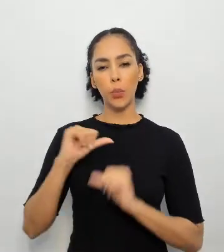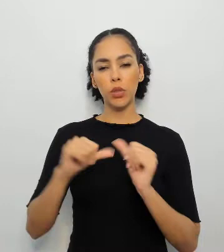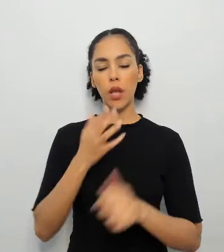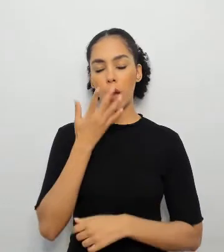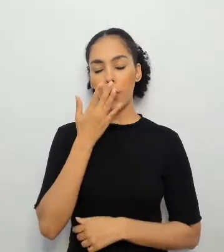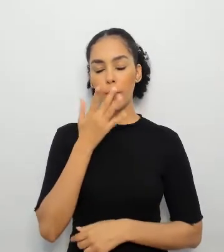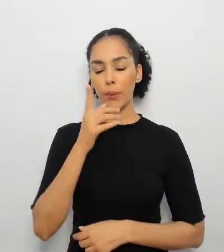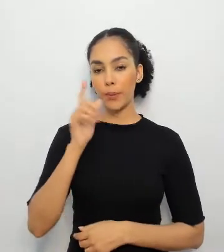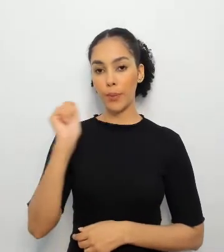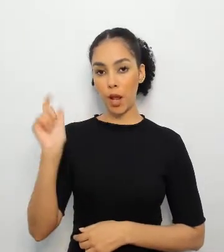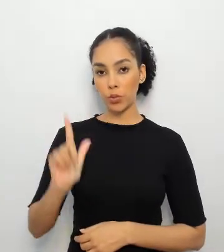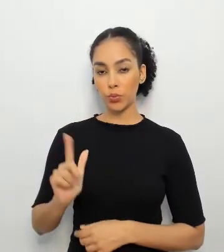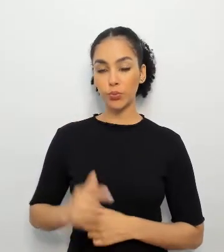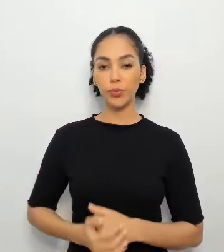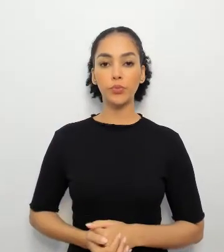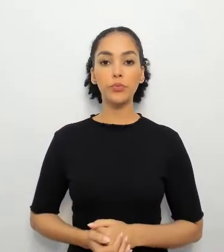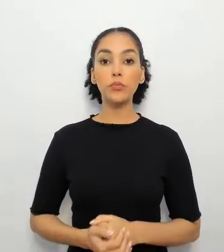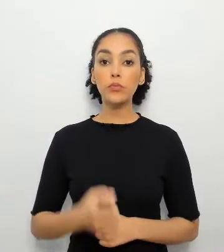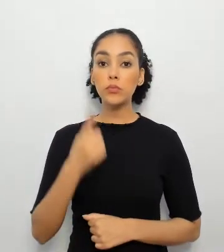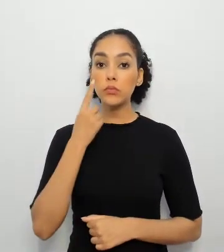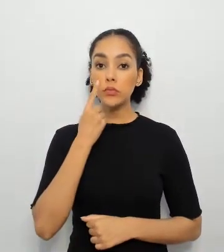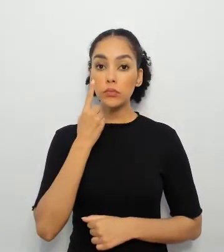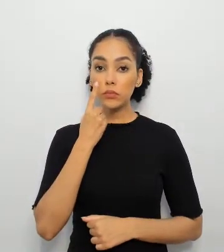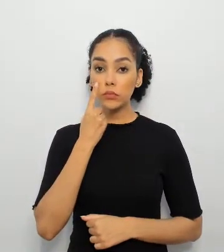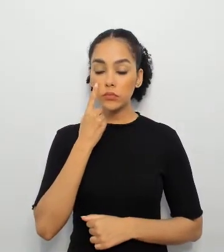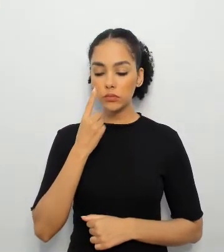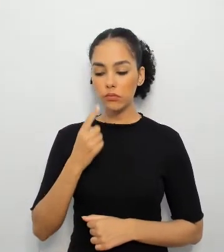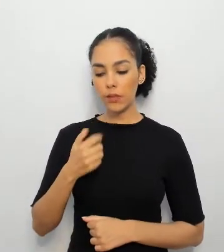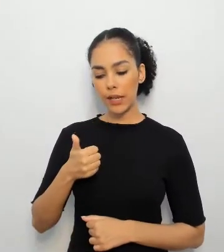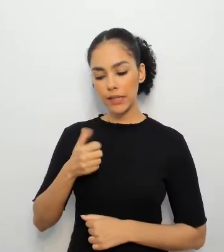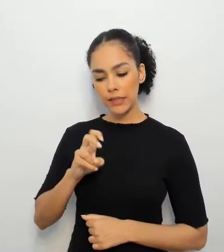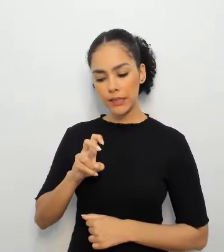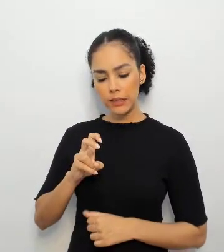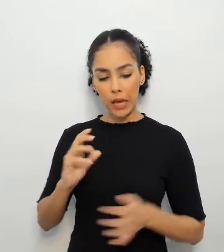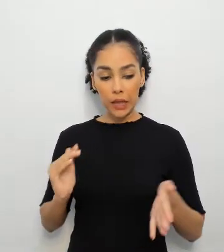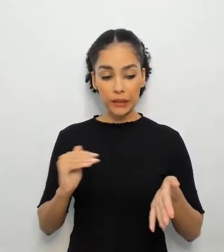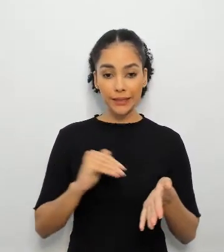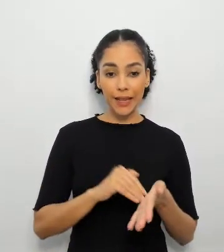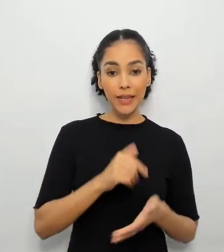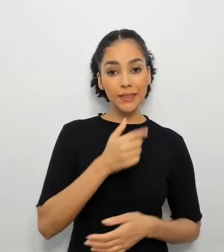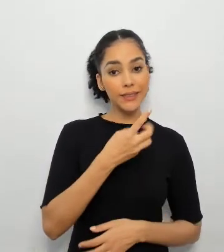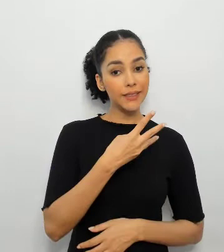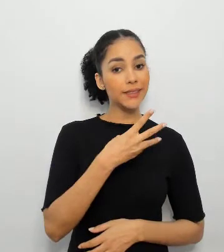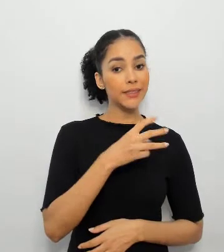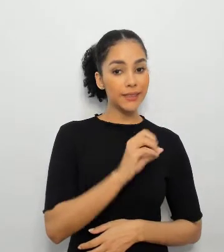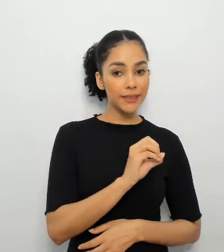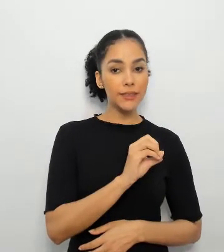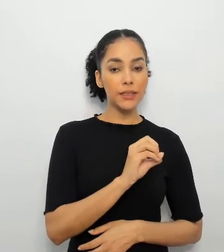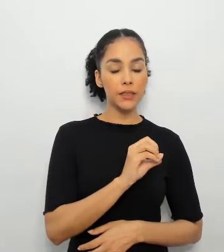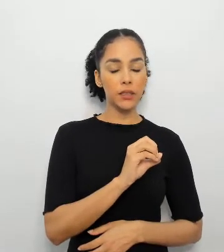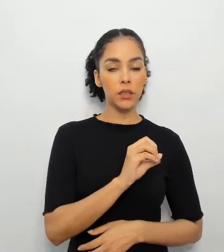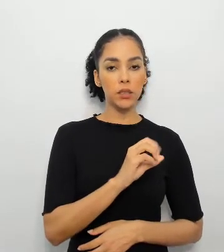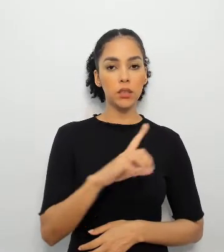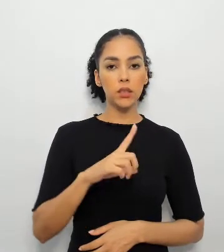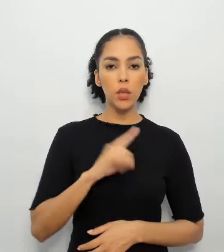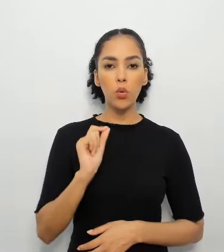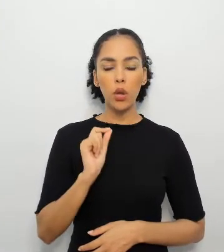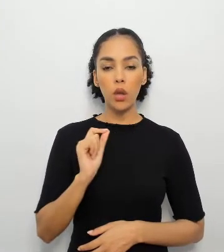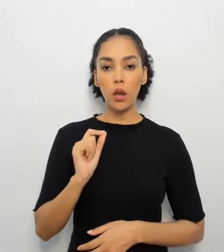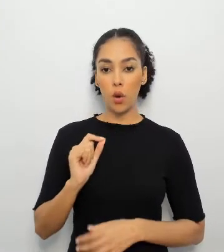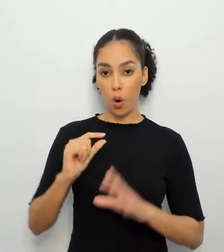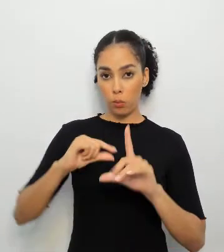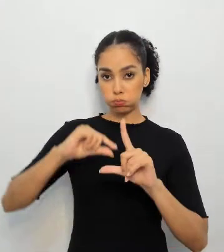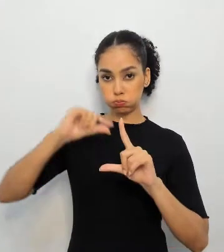azul. Observe, de 15 até 30, o gráfico da receita, que é o gráfico mais grosso, ele está agora na